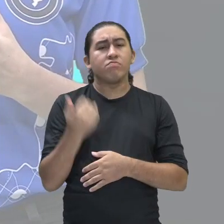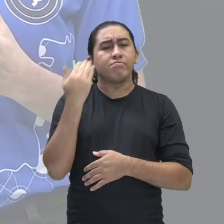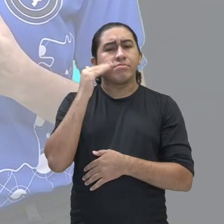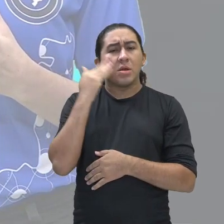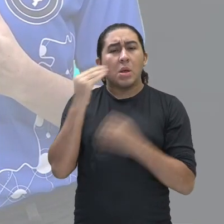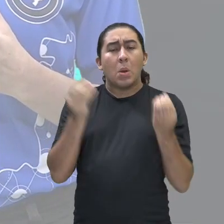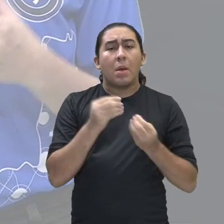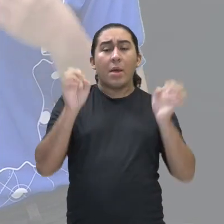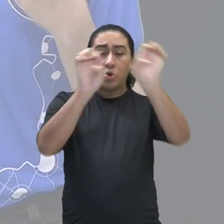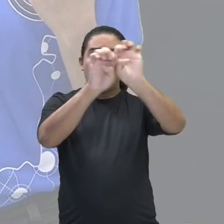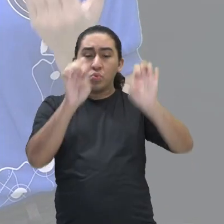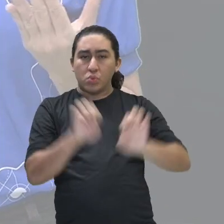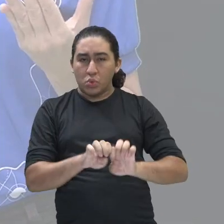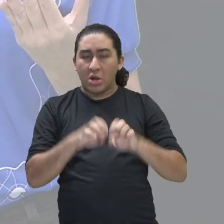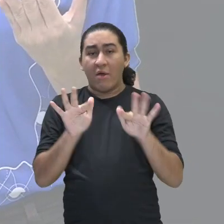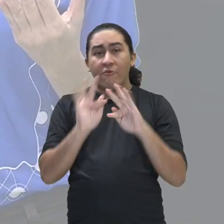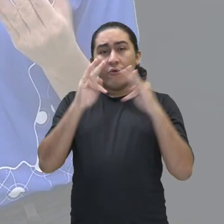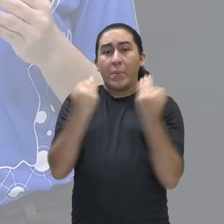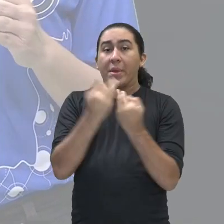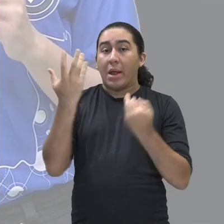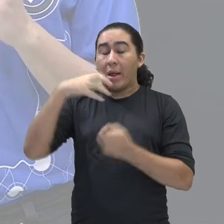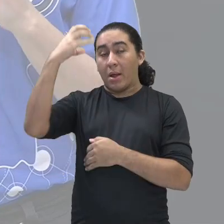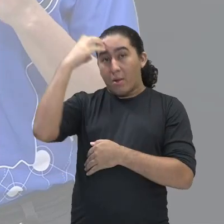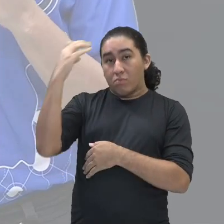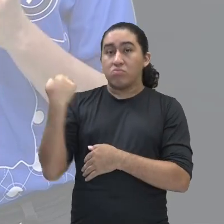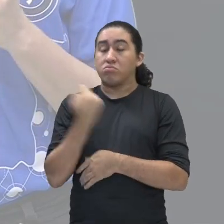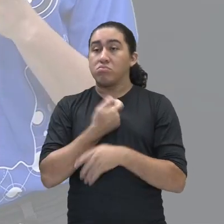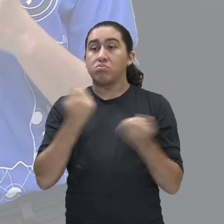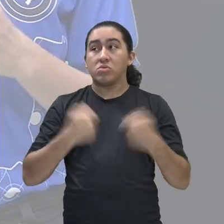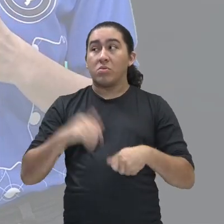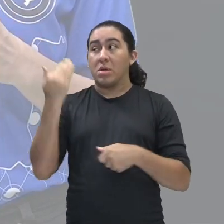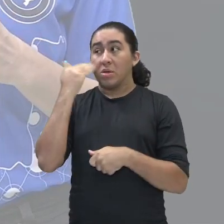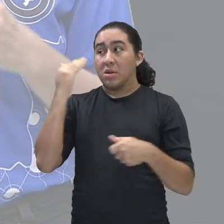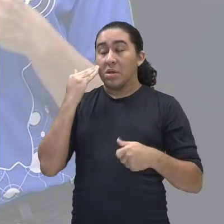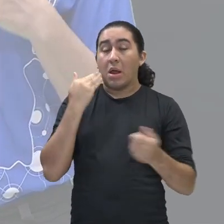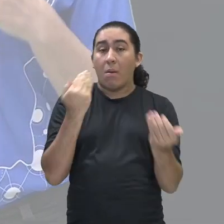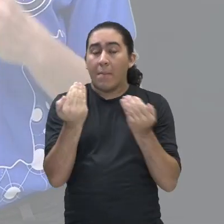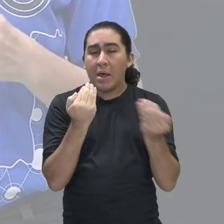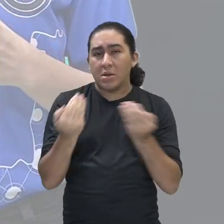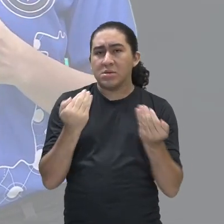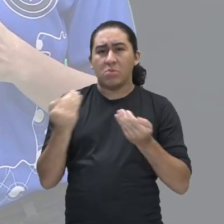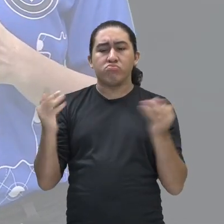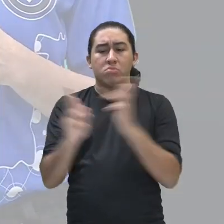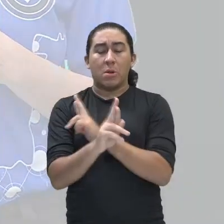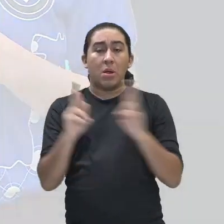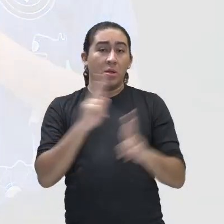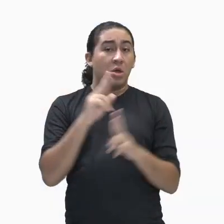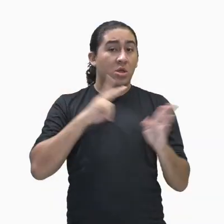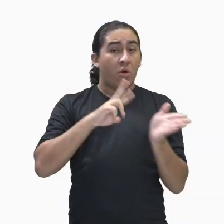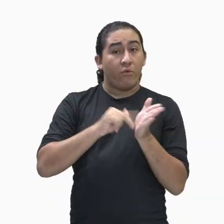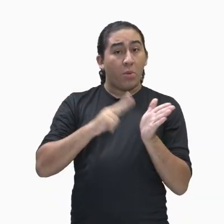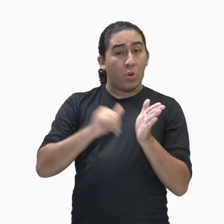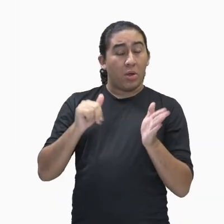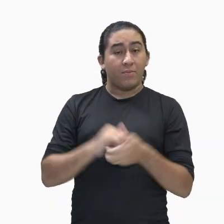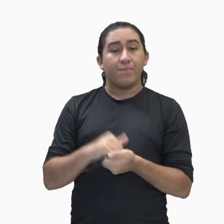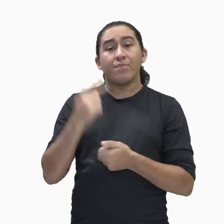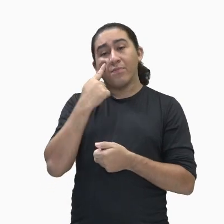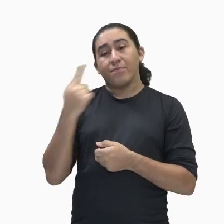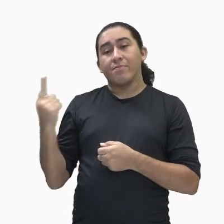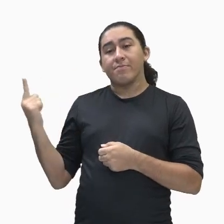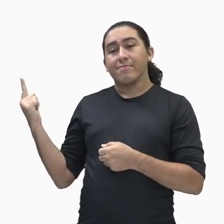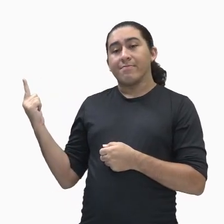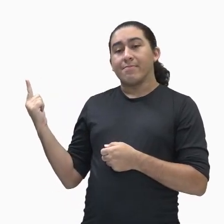genealógica da família real para a gente poder compreender essas relações do vocabulário de família. Então, continuando um pouquinho